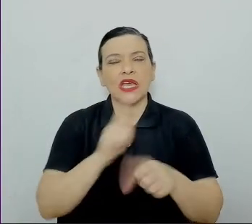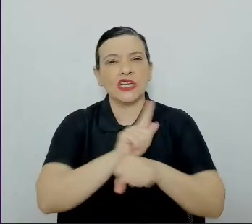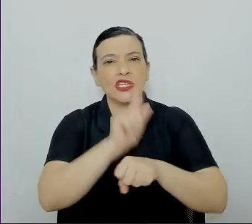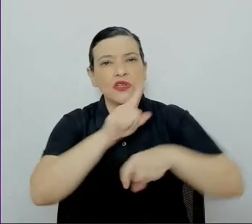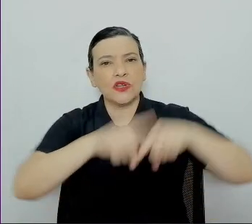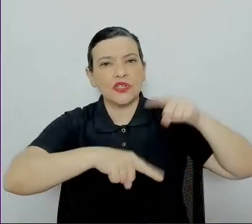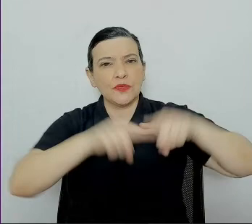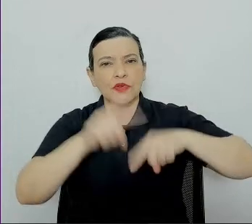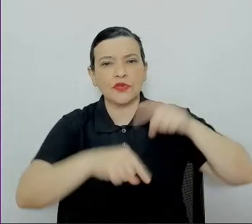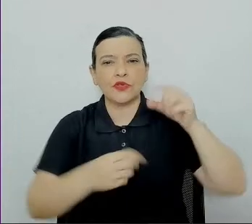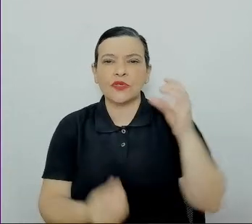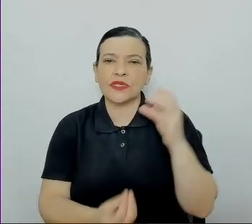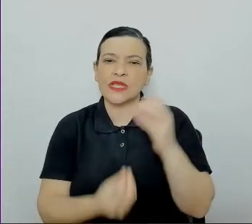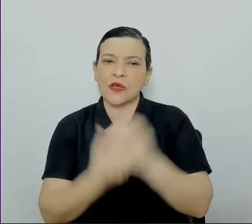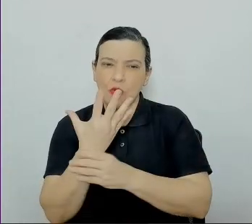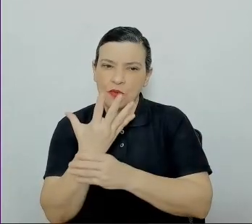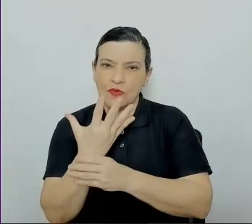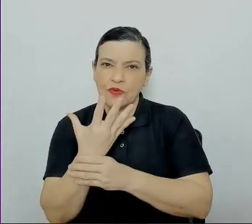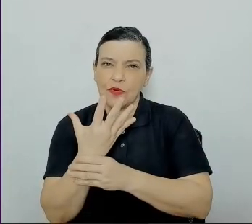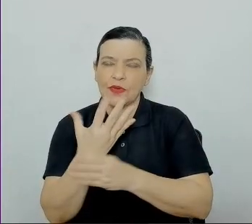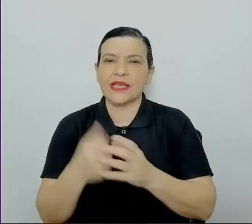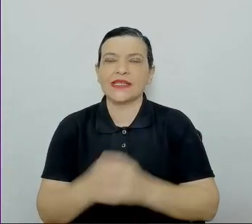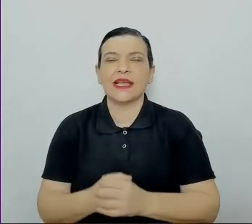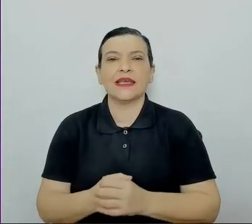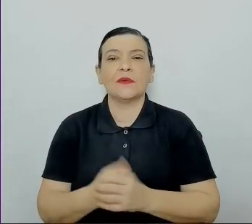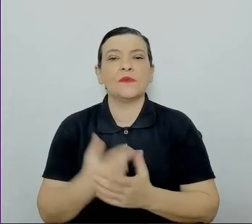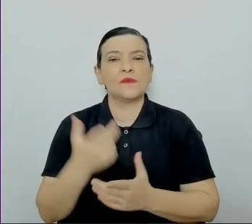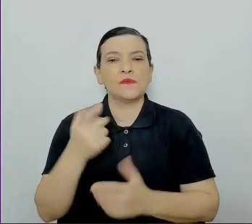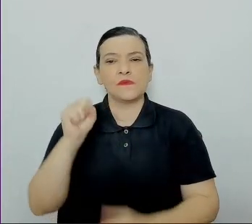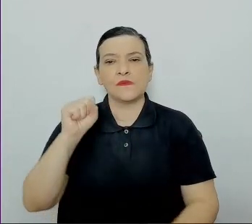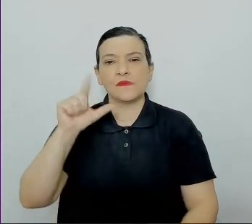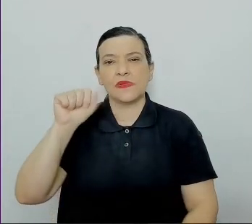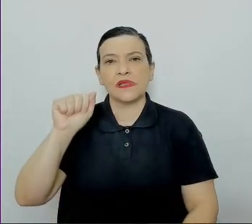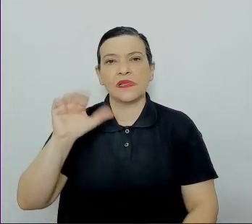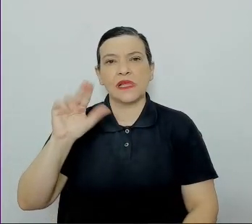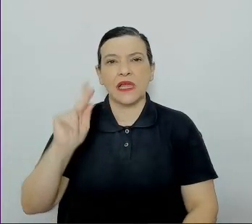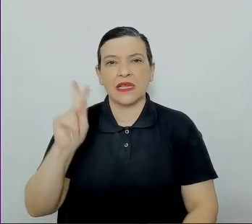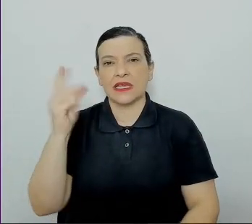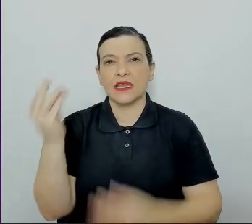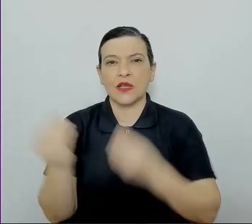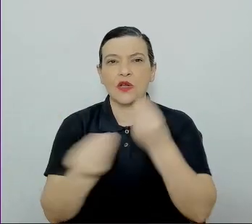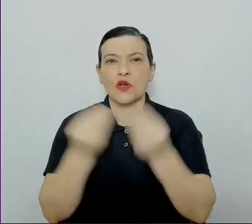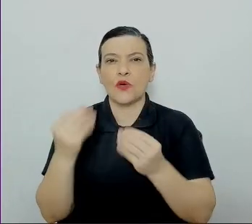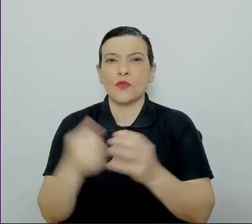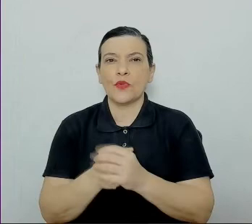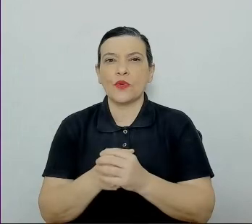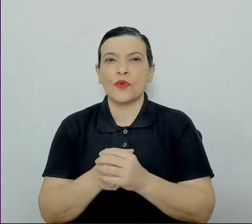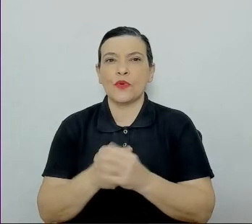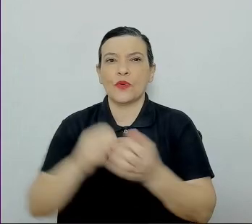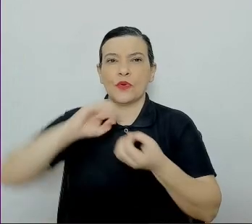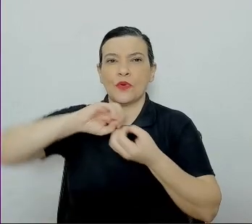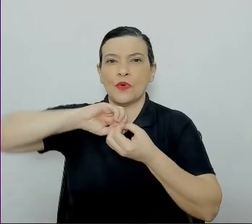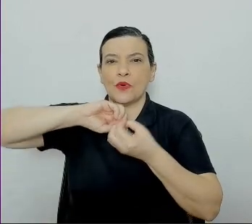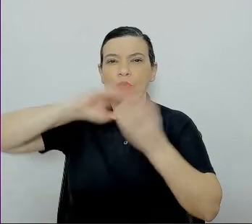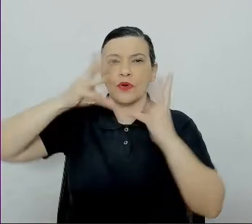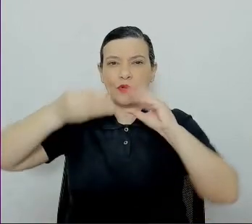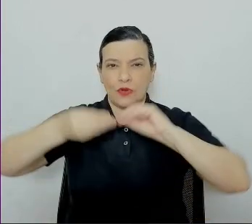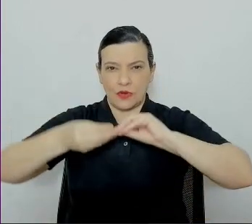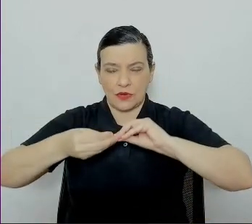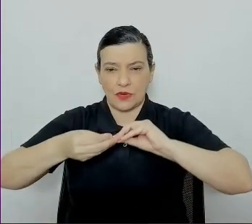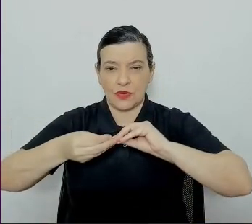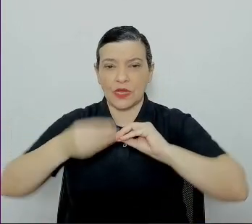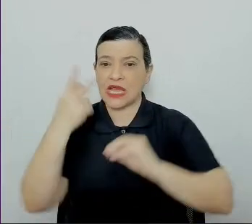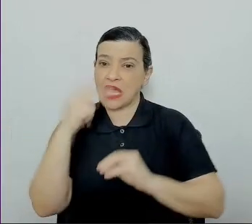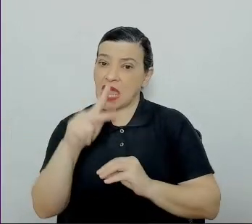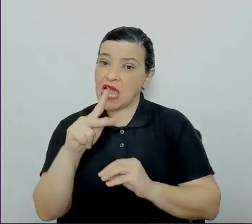funcionalidade de threads para facilitar a conversa no chat. Como é que você mede se eles estão indo bem? Obviamente, você olha a adoção, se as pessoas